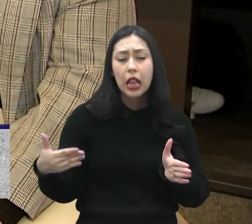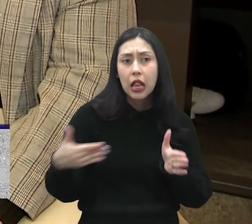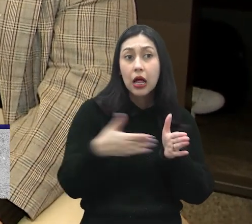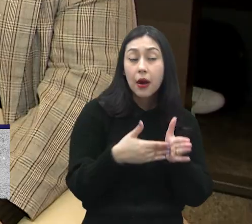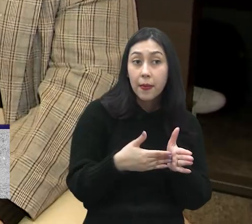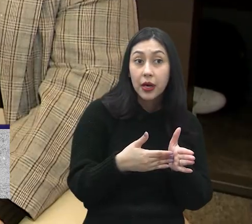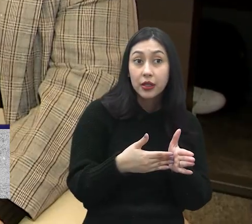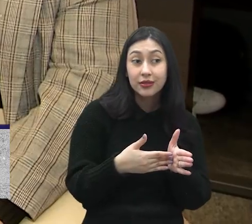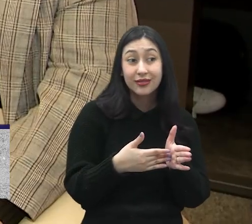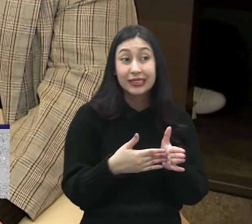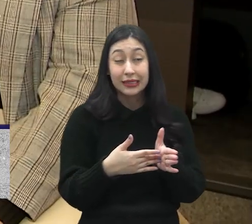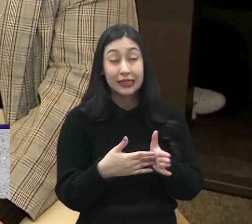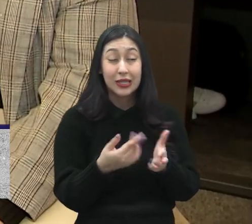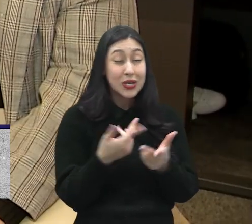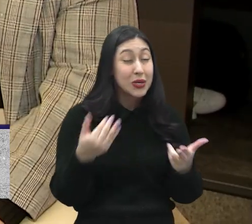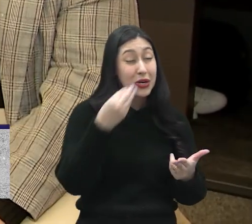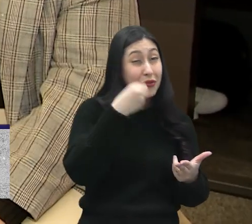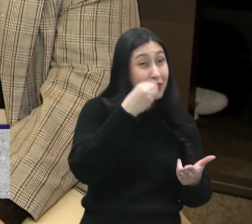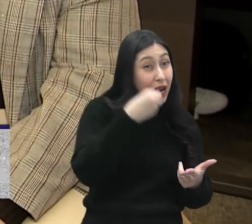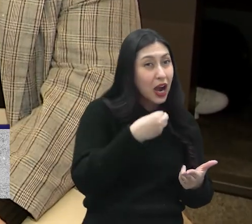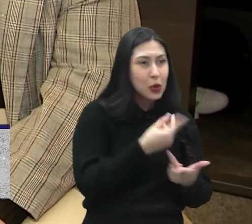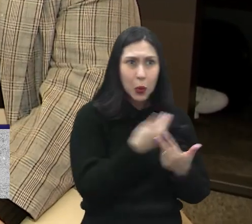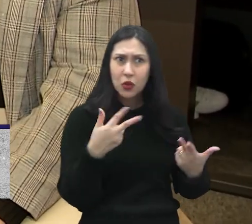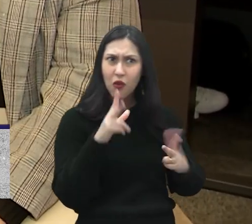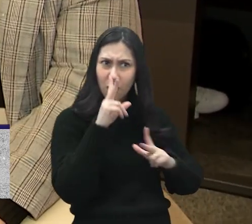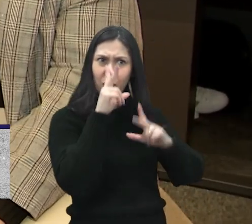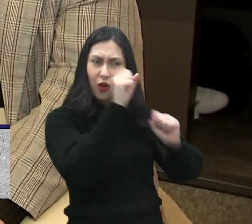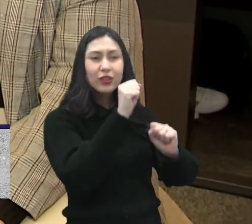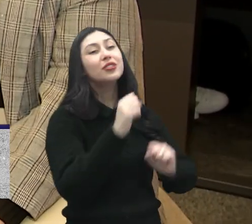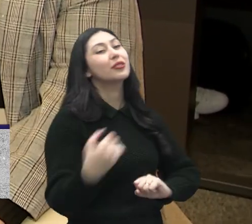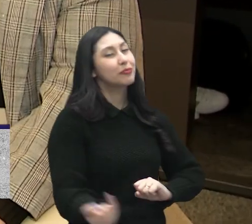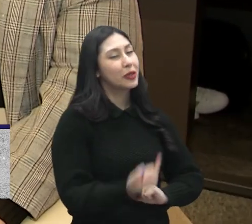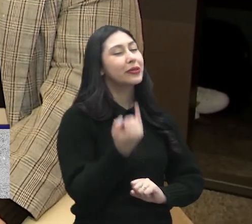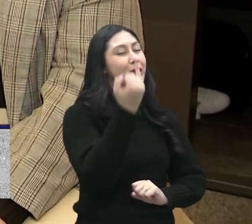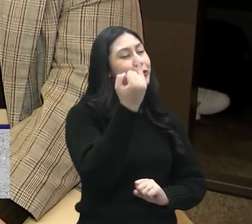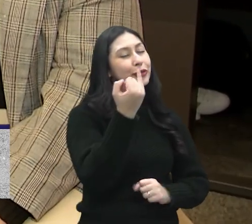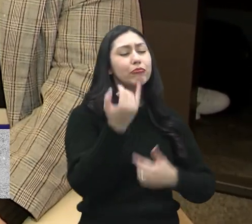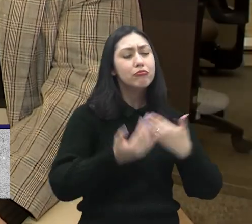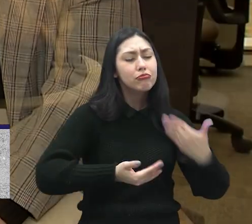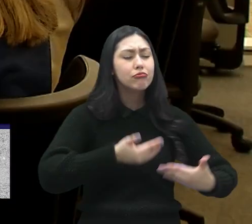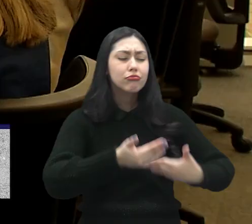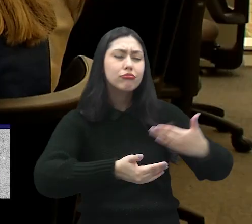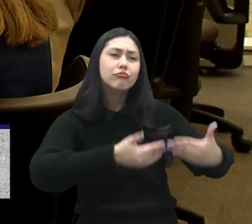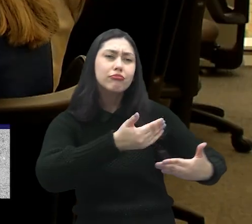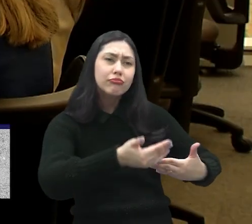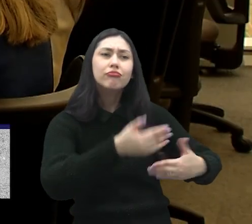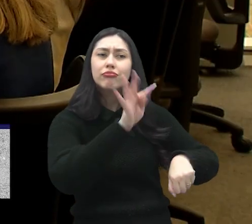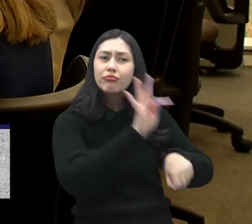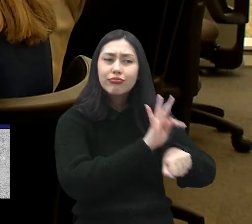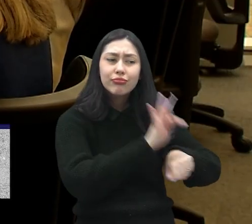as minhas fraquezas também, minhas potencialidades, isso é muito importante. E aí a gente vai desenvolvendo o técnico,